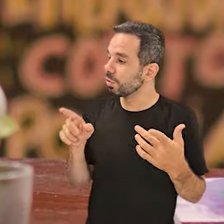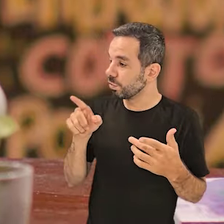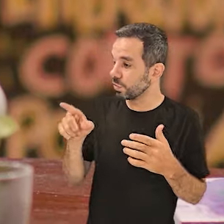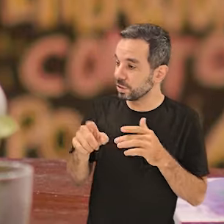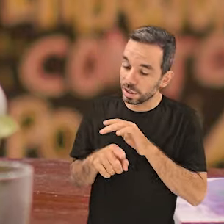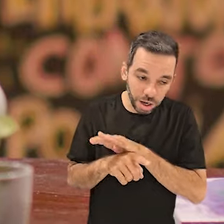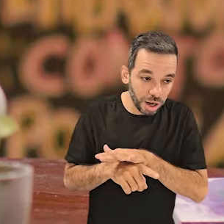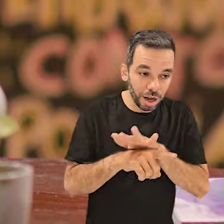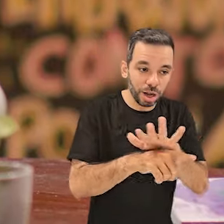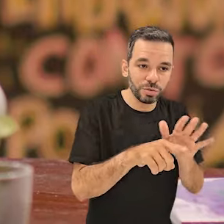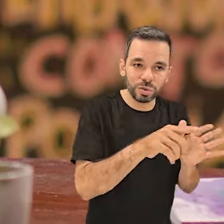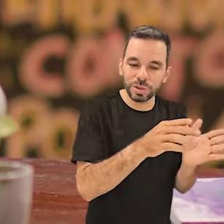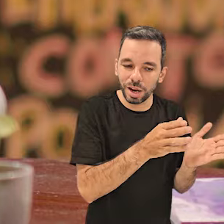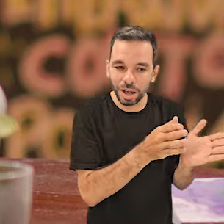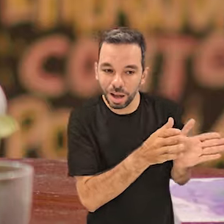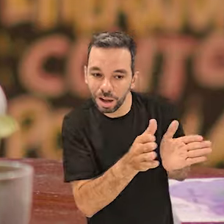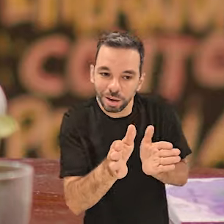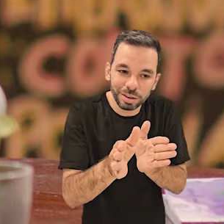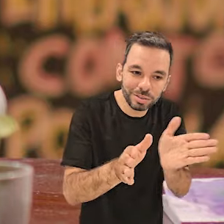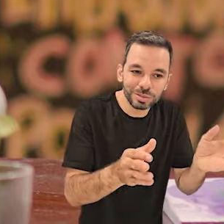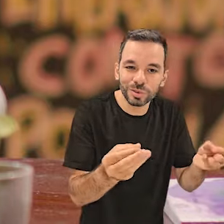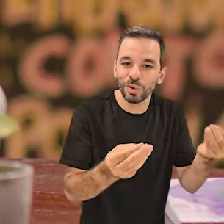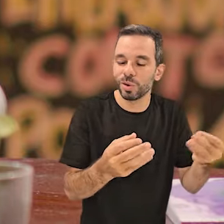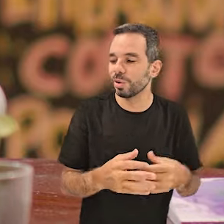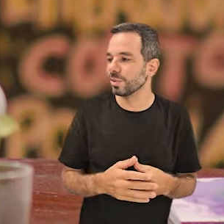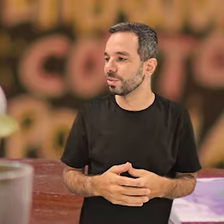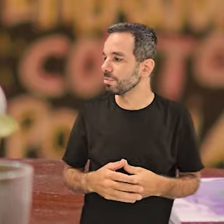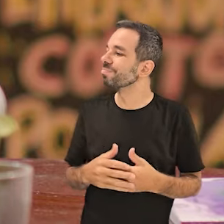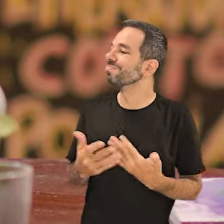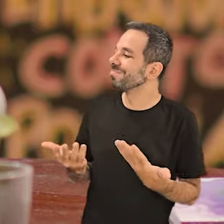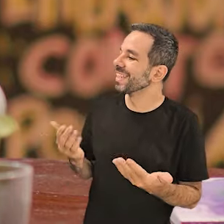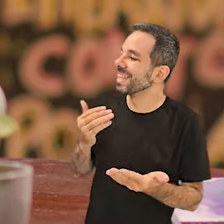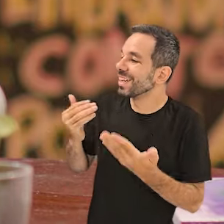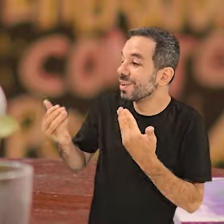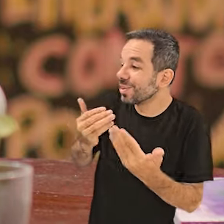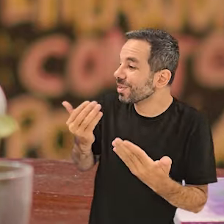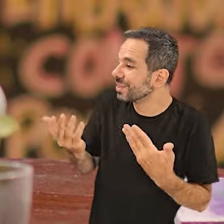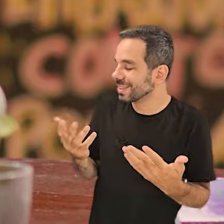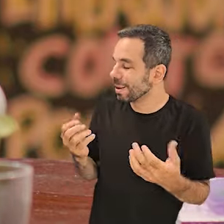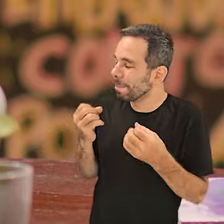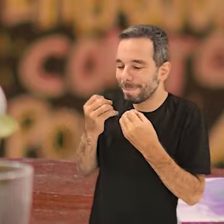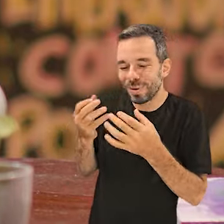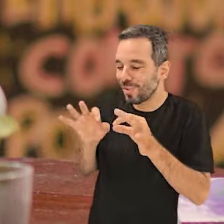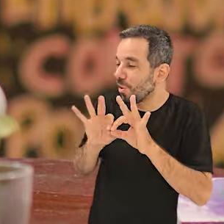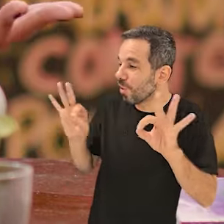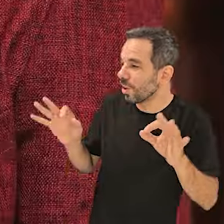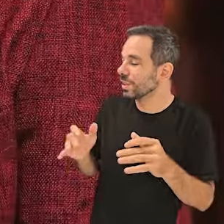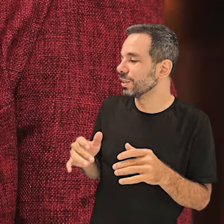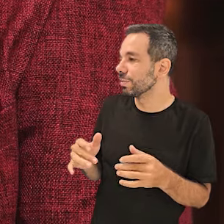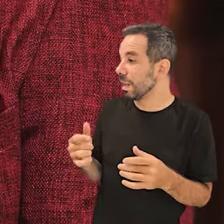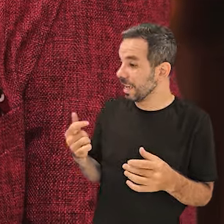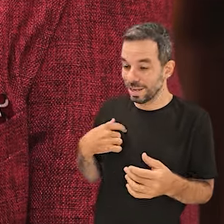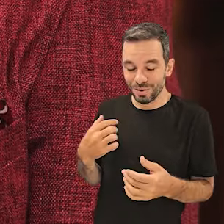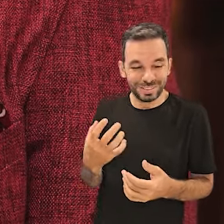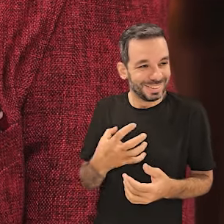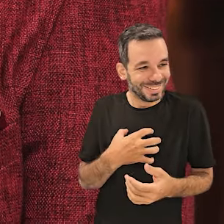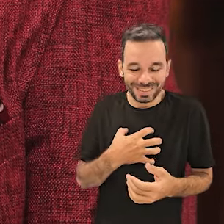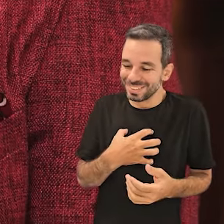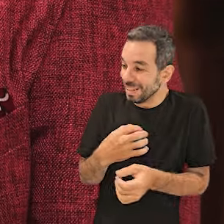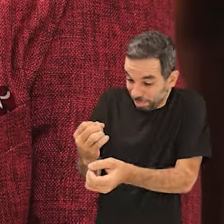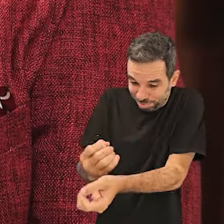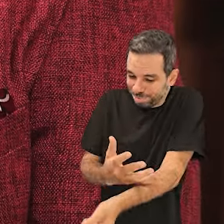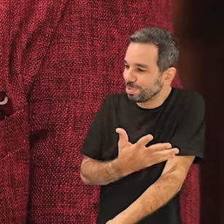você que precisa dar a direção ali, né? Sim, para essas palavras. Verdade. Jair, nosso papo está muito bom. Me tirou até o fôlego aqui,